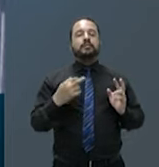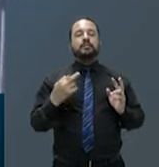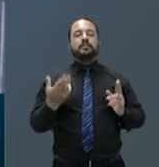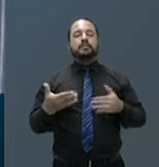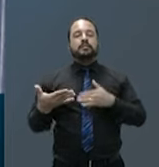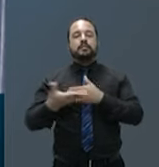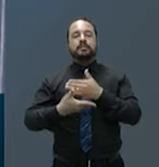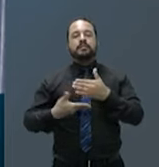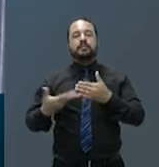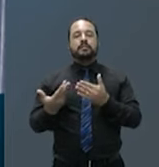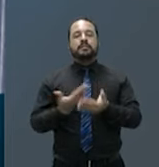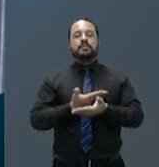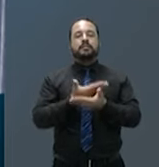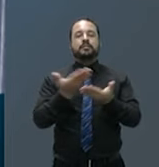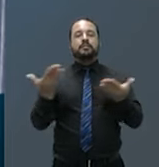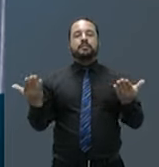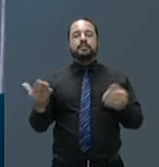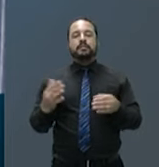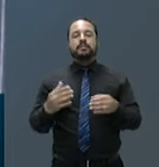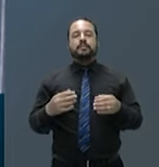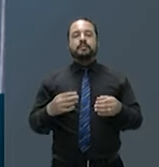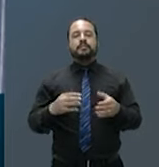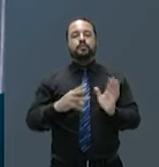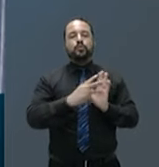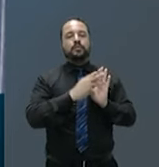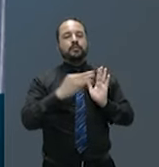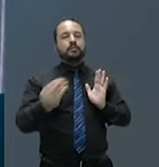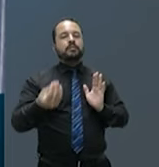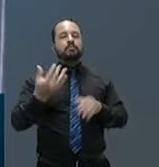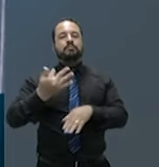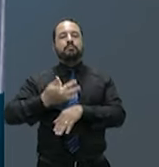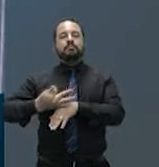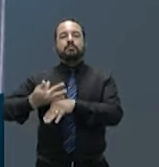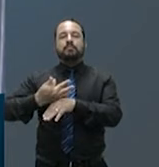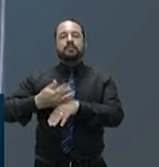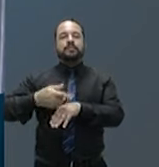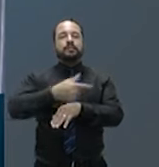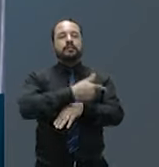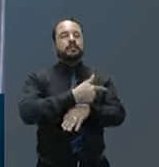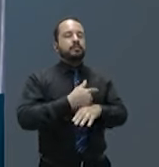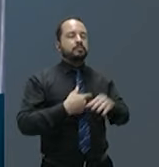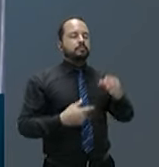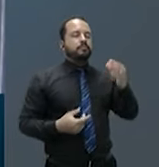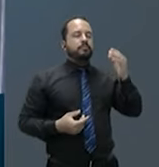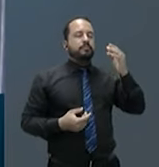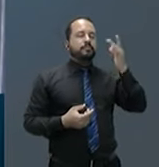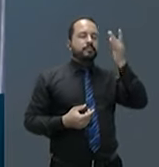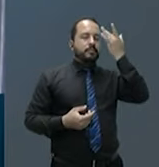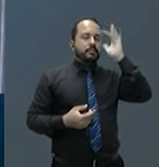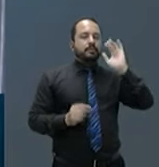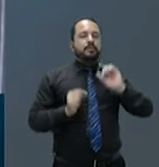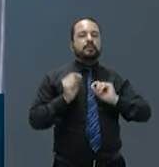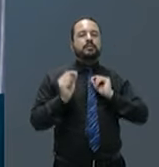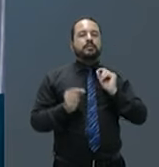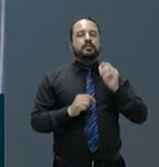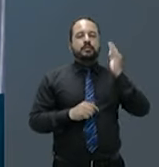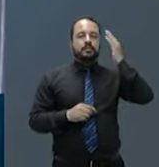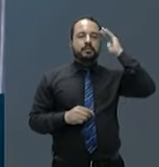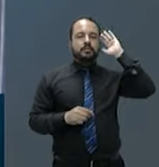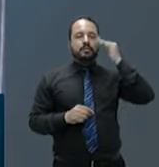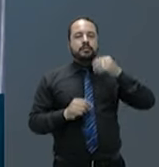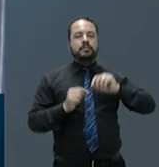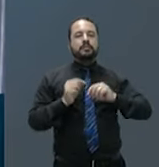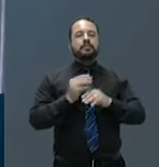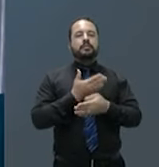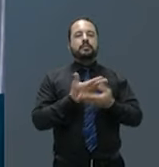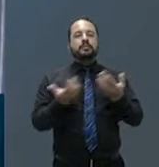aos demais feriados locais. No paradigma, pois, o entendimento consagrado pela